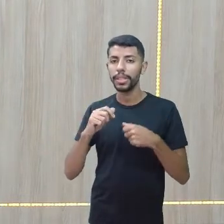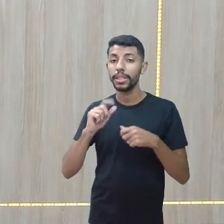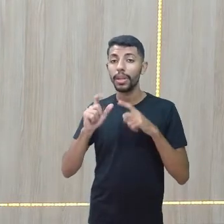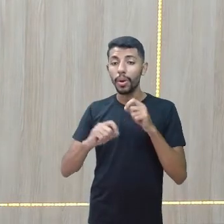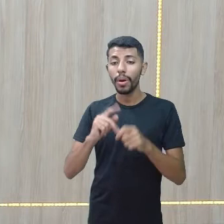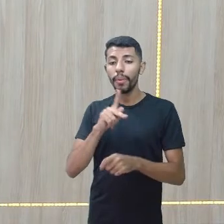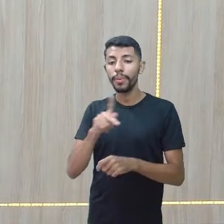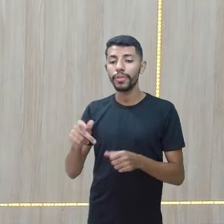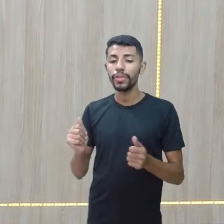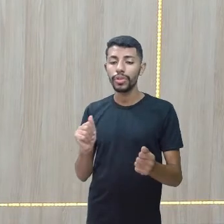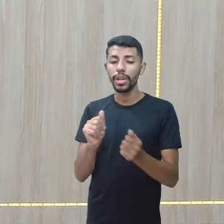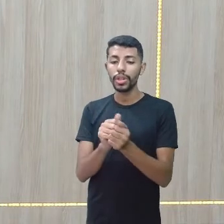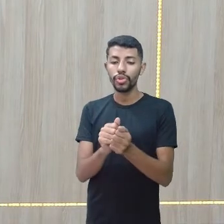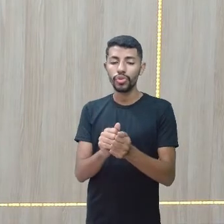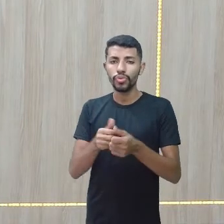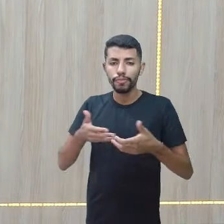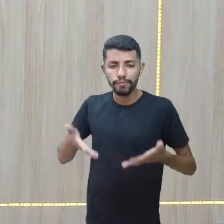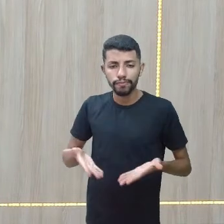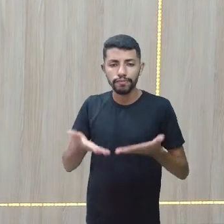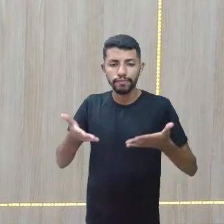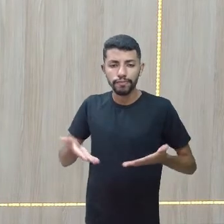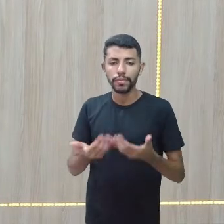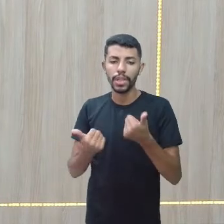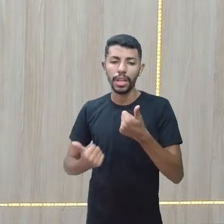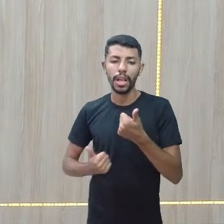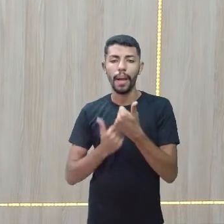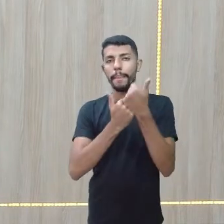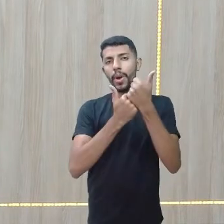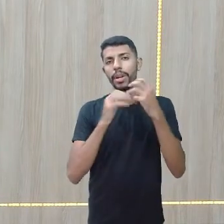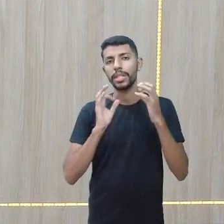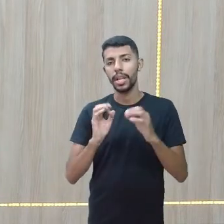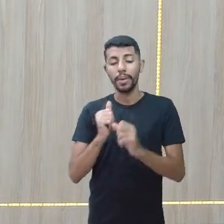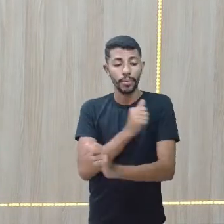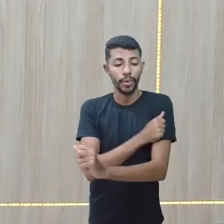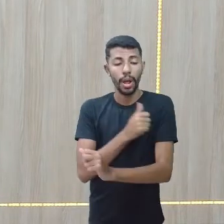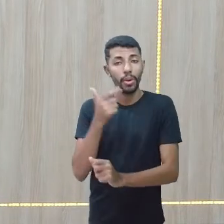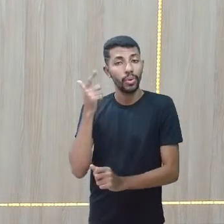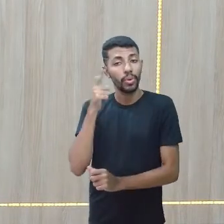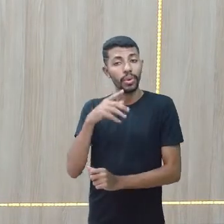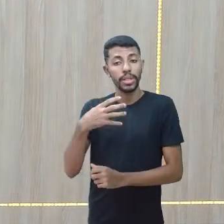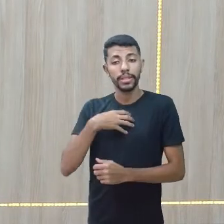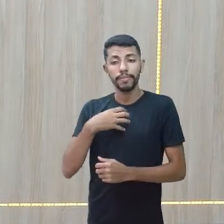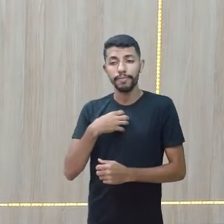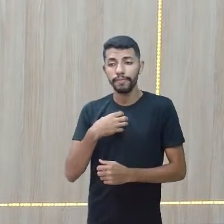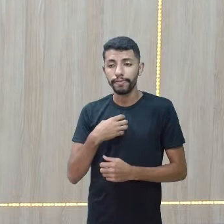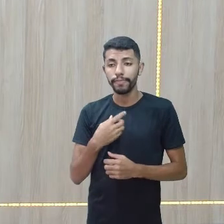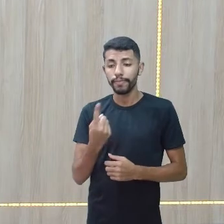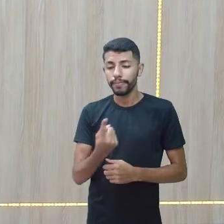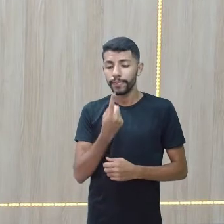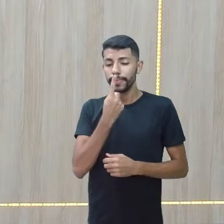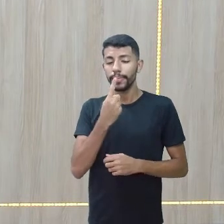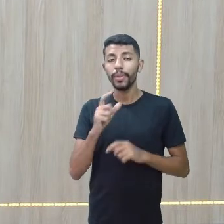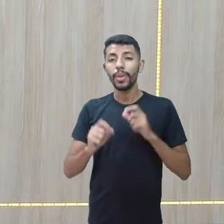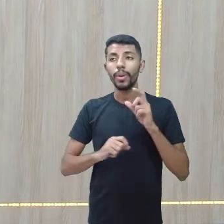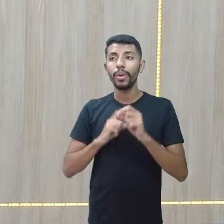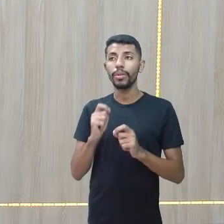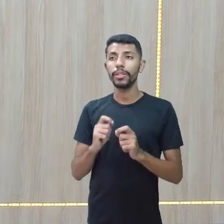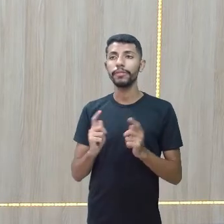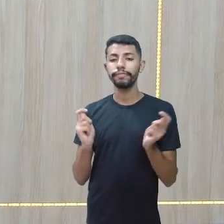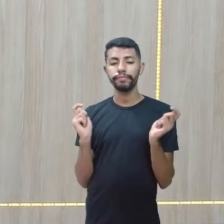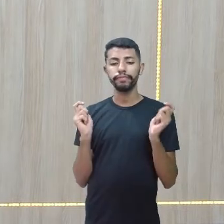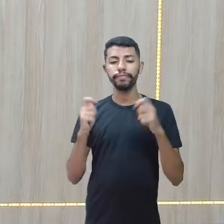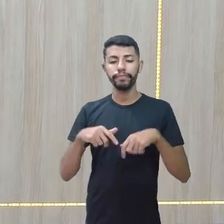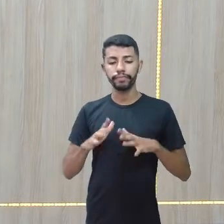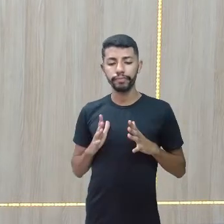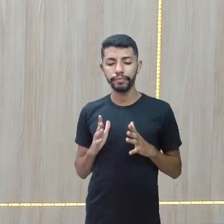reforço e dando esse apoio para que ele possa se familiarizar com a sua potência para ter